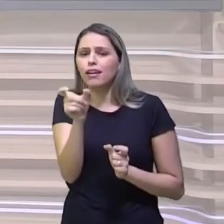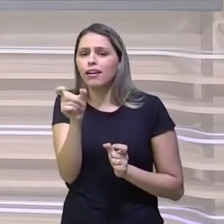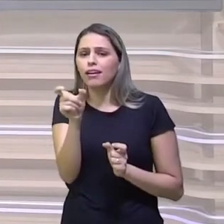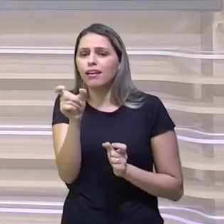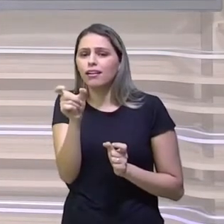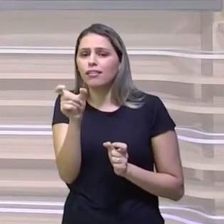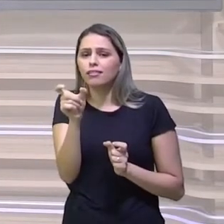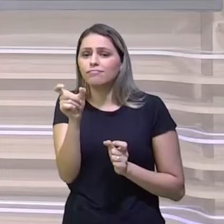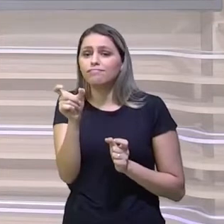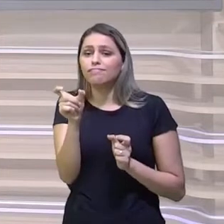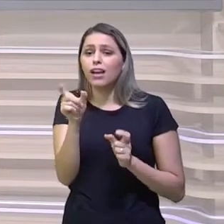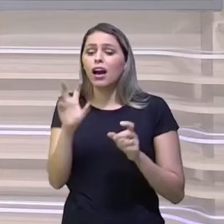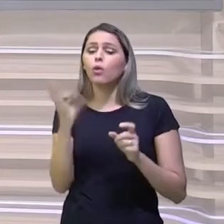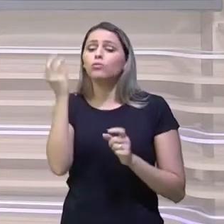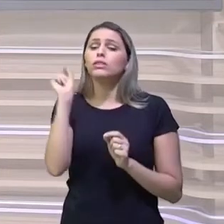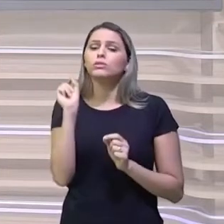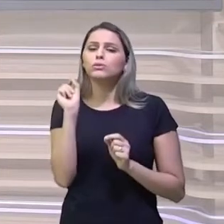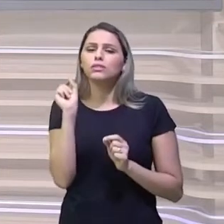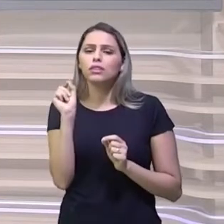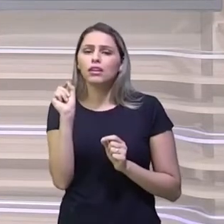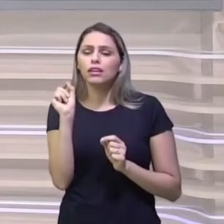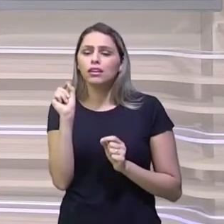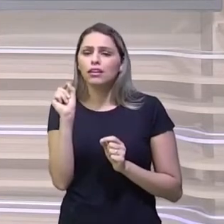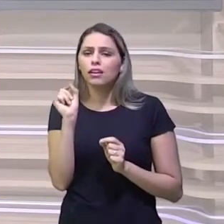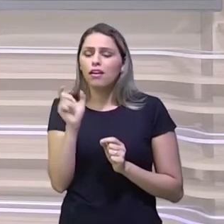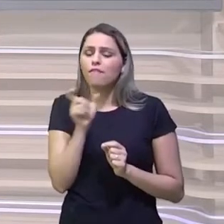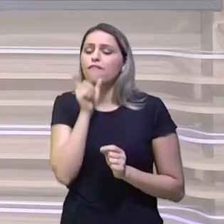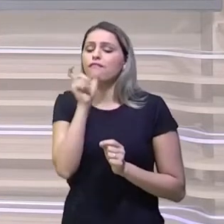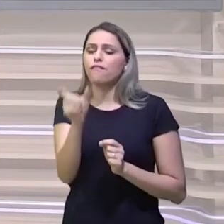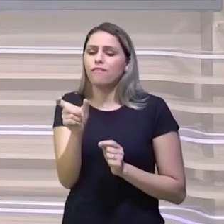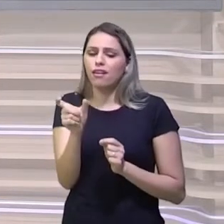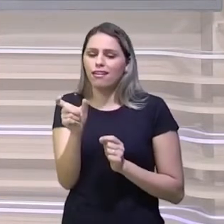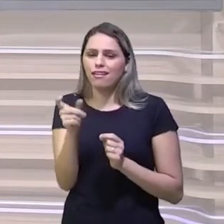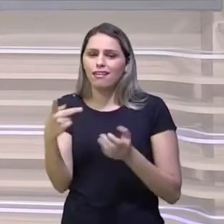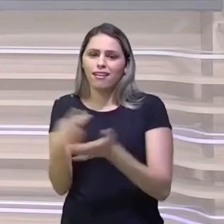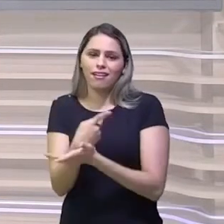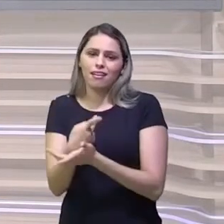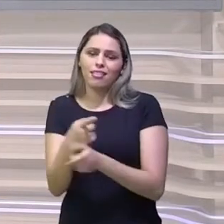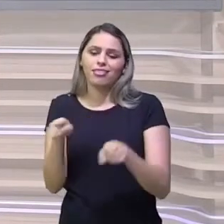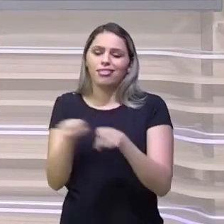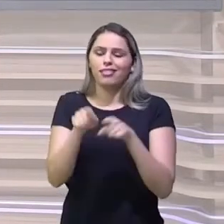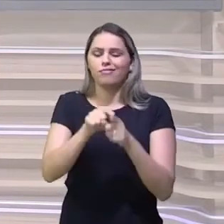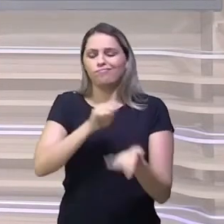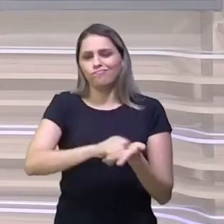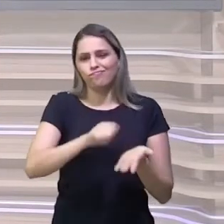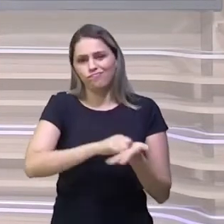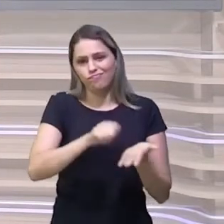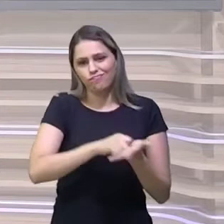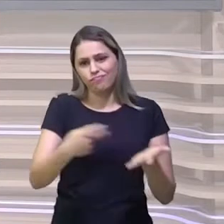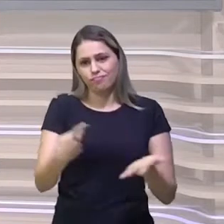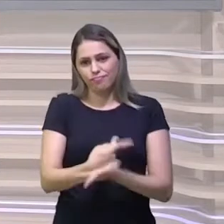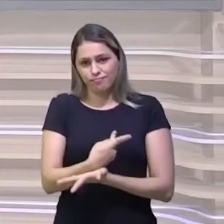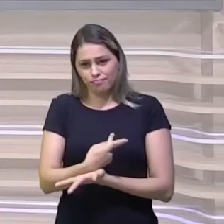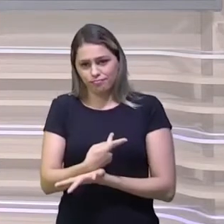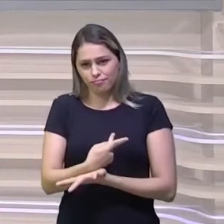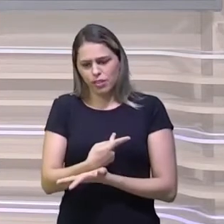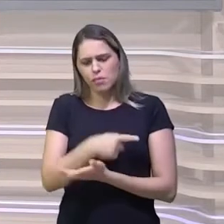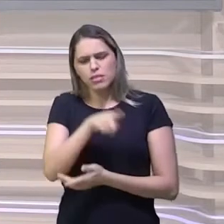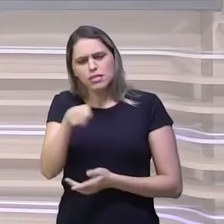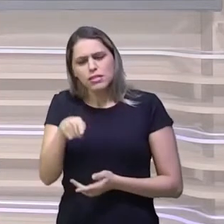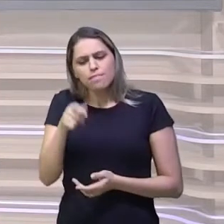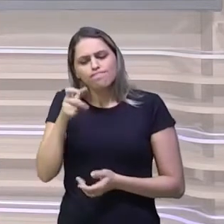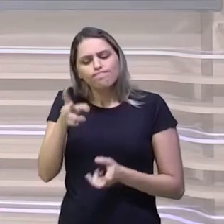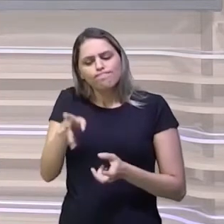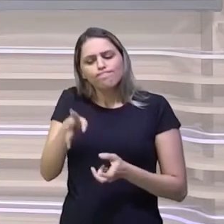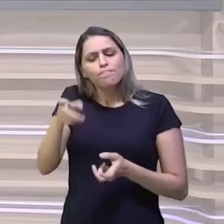acontecer? Vocês vão pronunciar errado e vão escrever errado. Você precisa ter essa consciência de